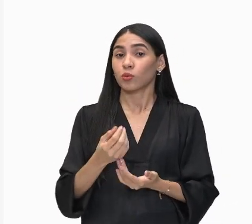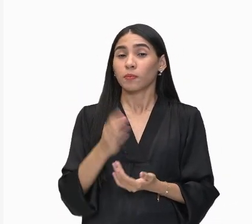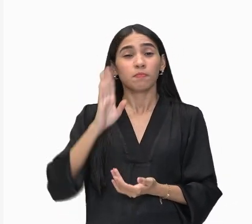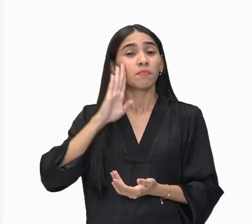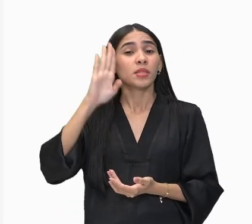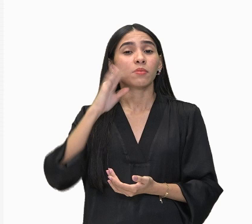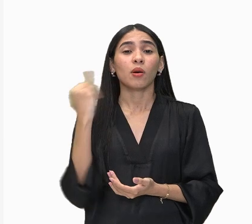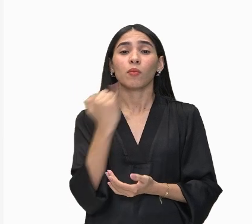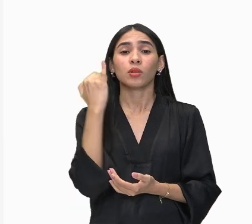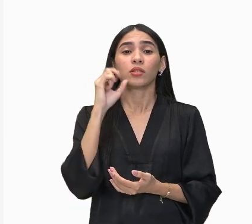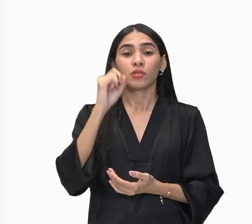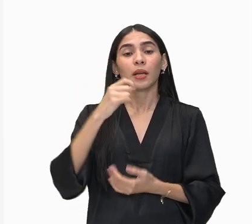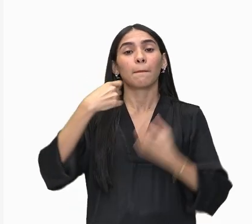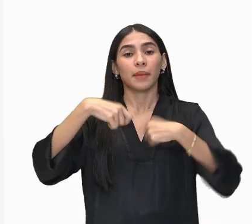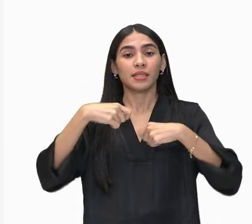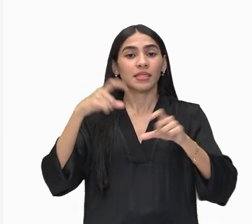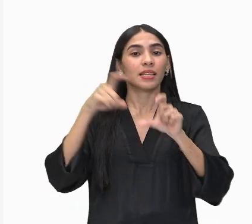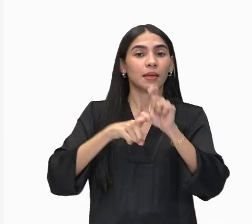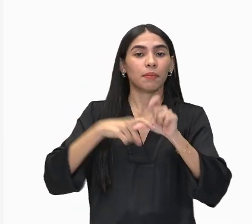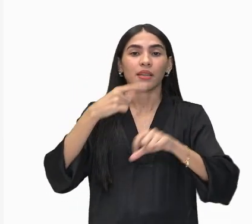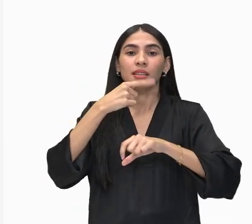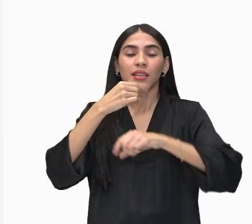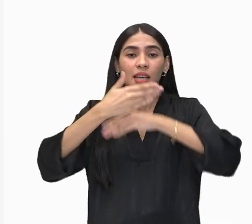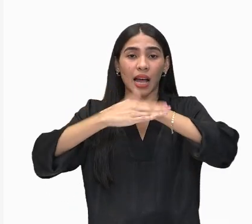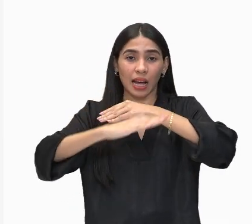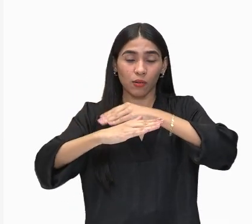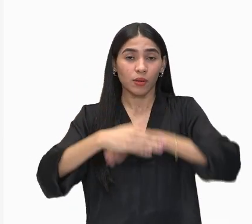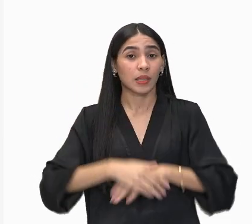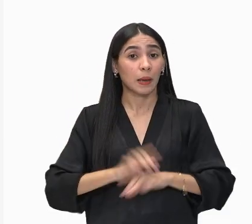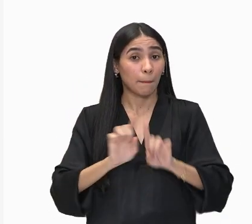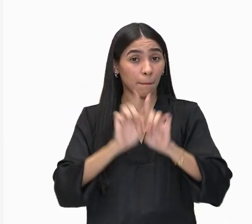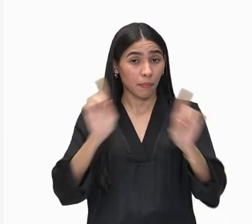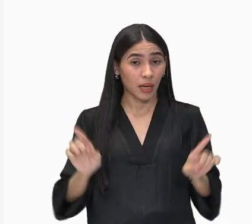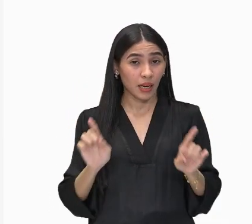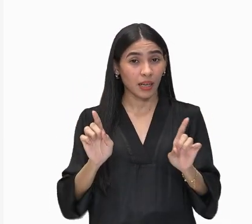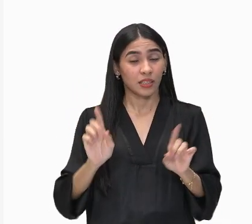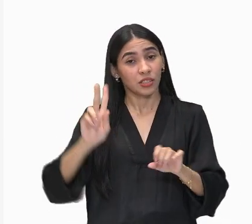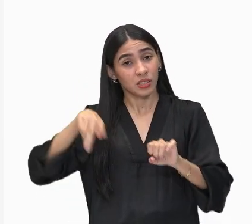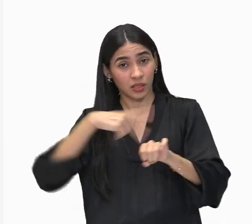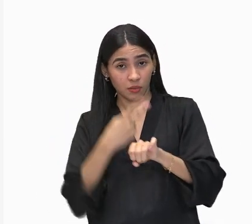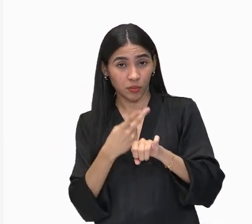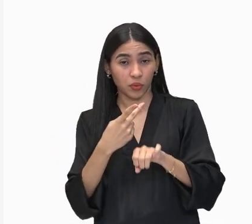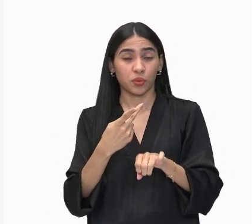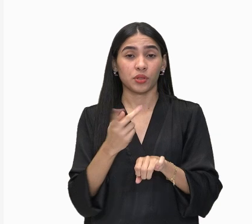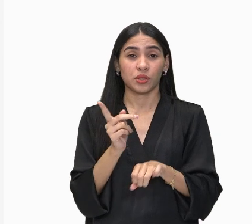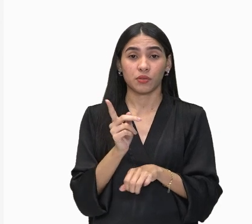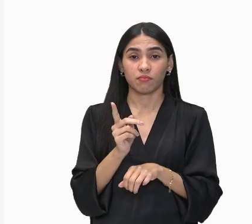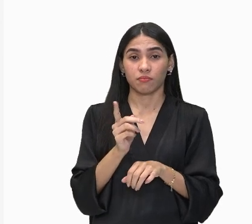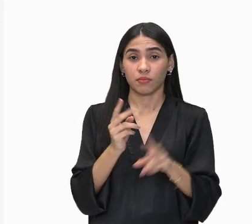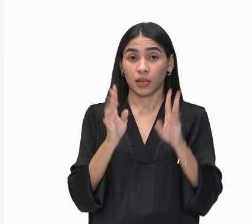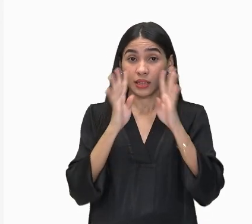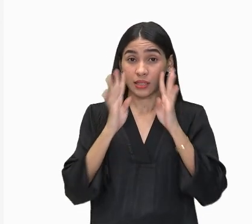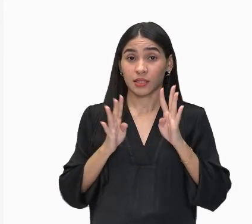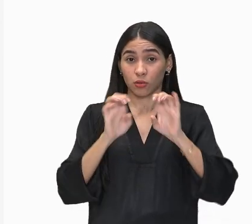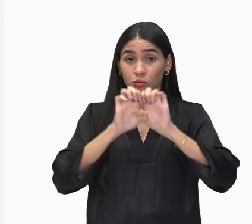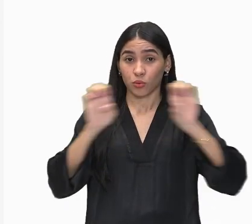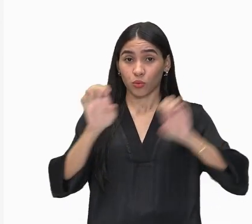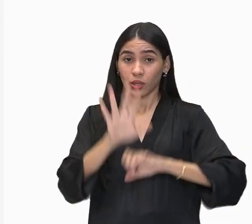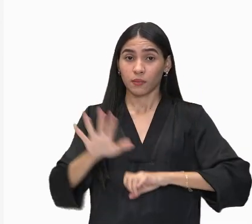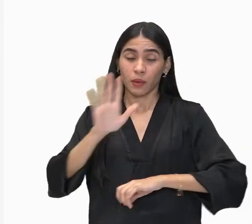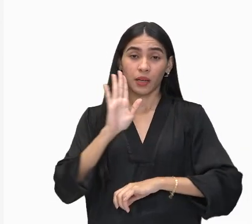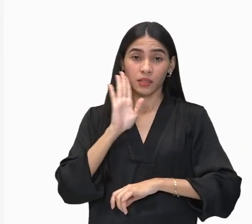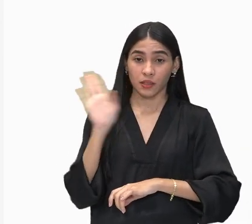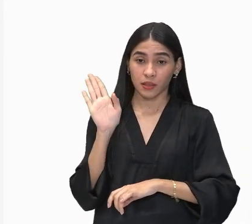uma dependência da água. Mas a partir do momento, como vocês estão vendo aí na estrutura do ciclo, a partir do momento